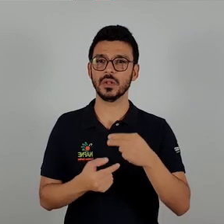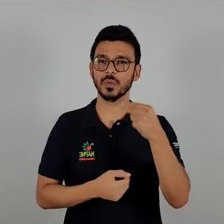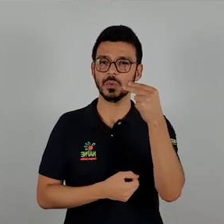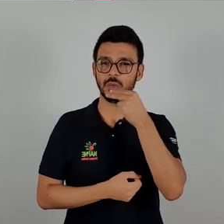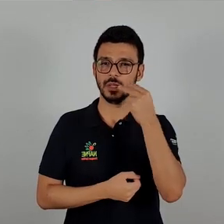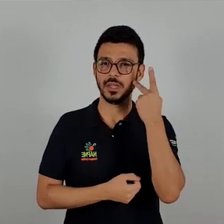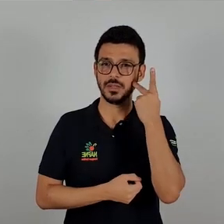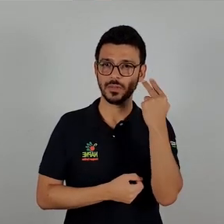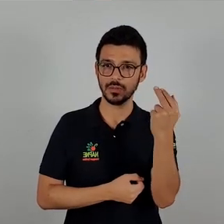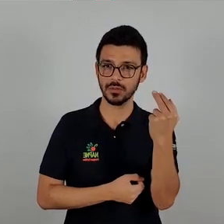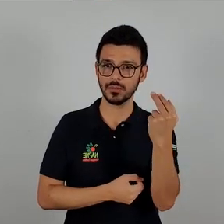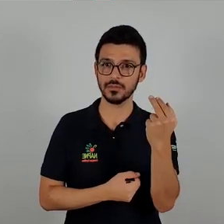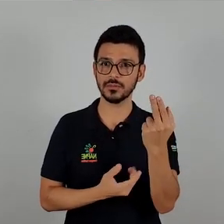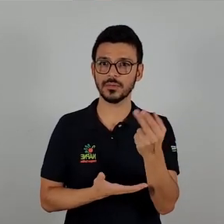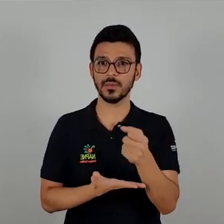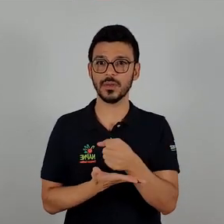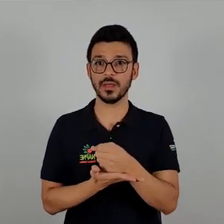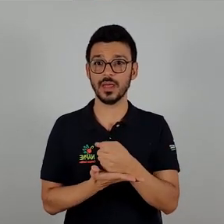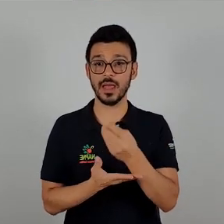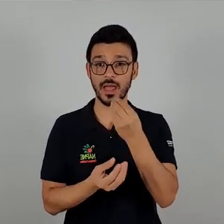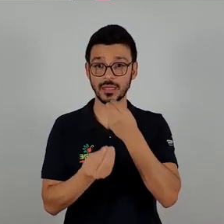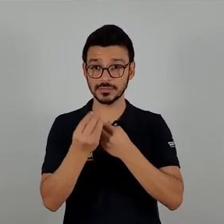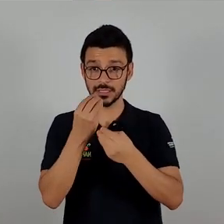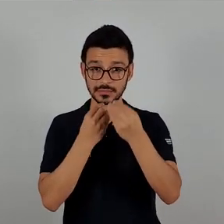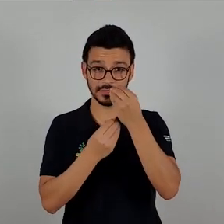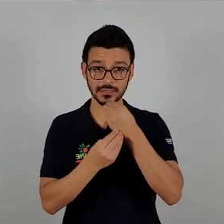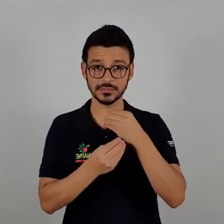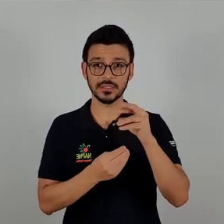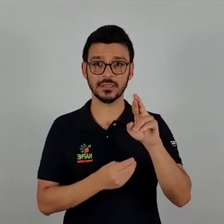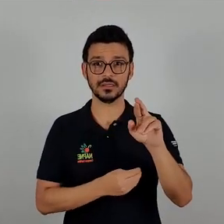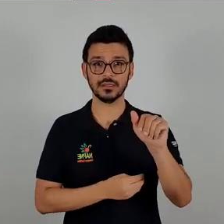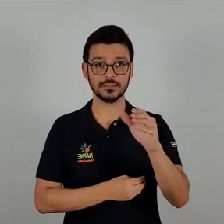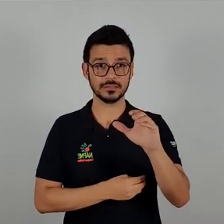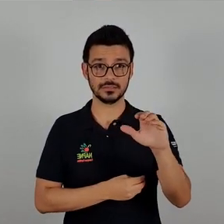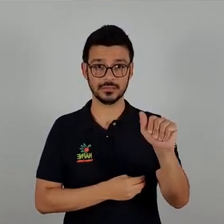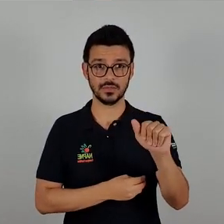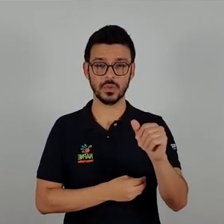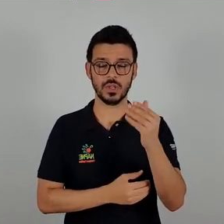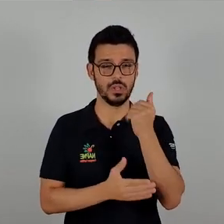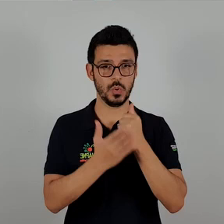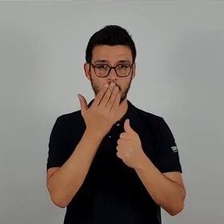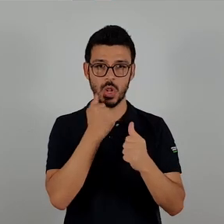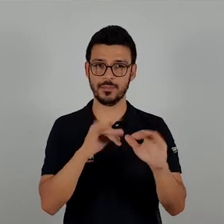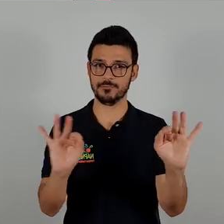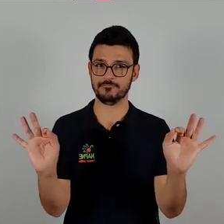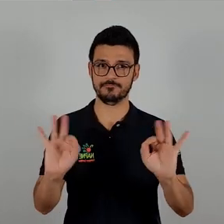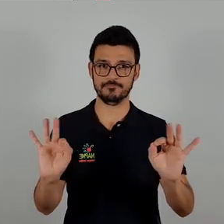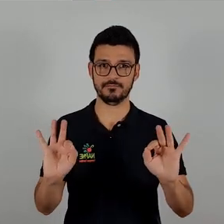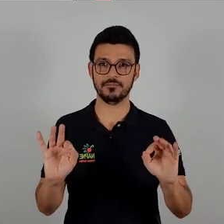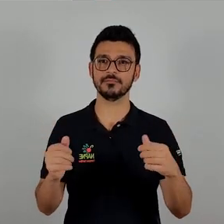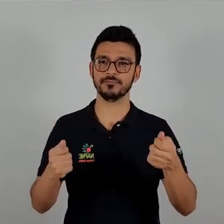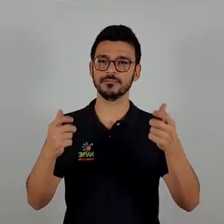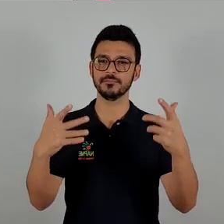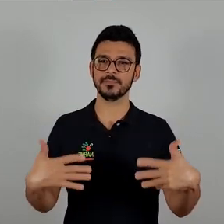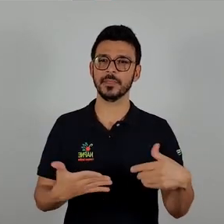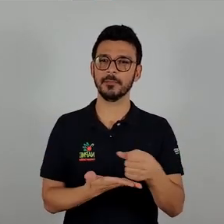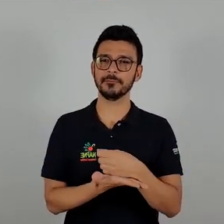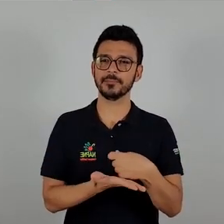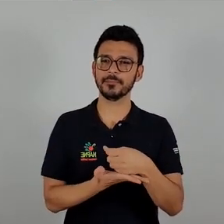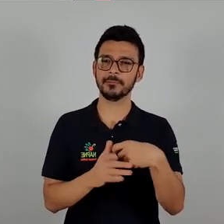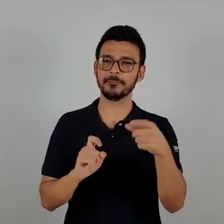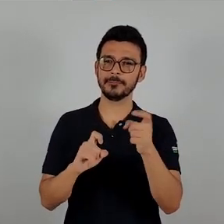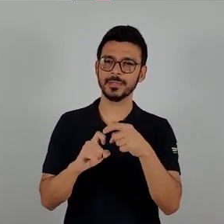de custo-benefício, né? Que a fitoterapia é bem mais em conta do que se você for comparar com